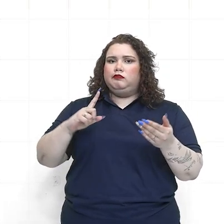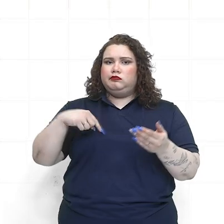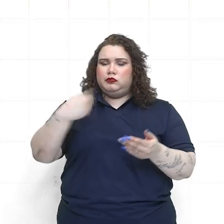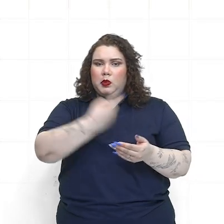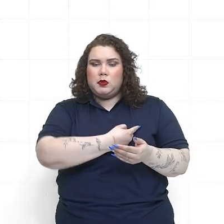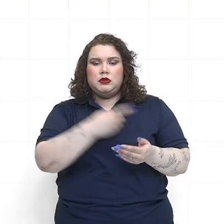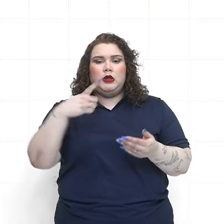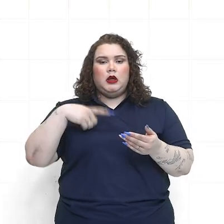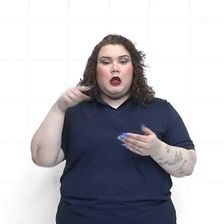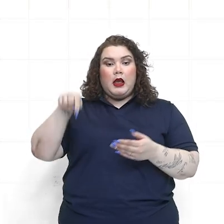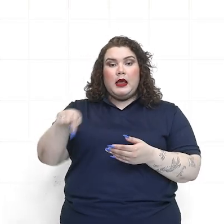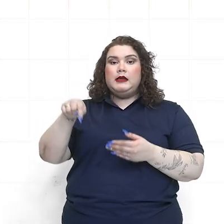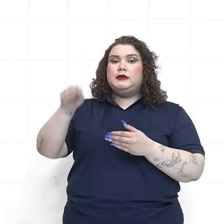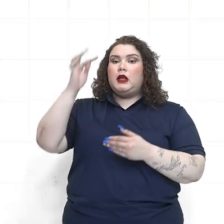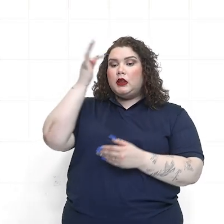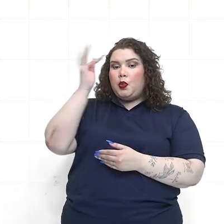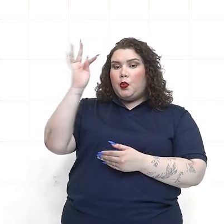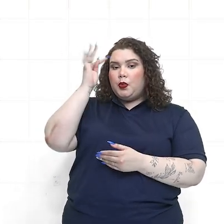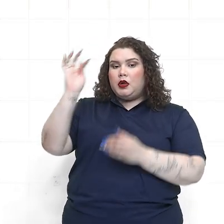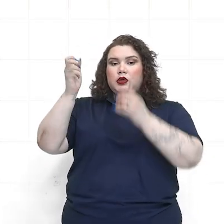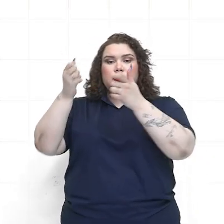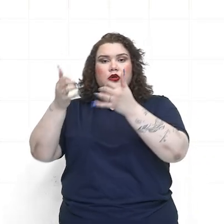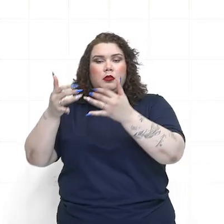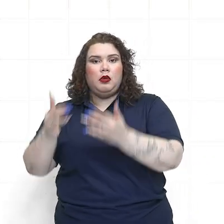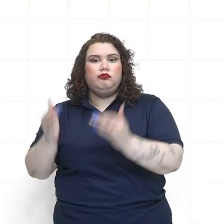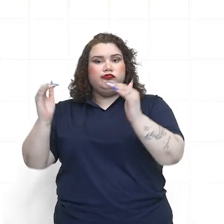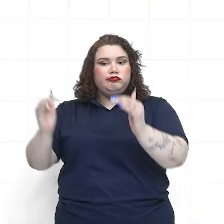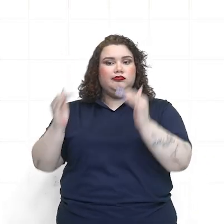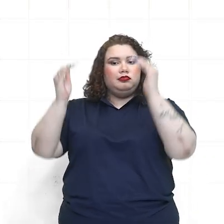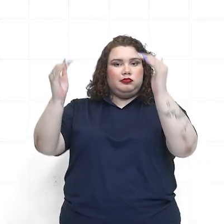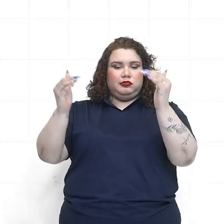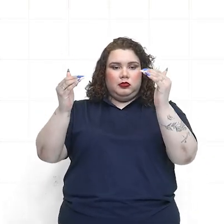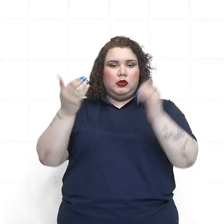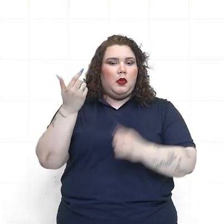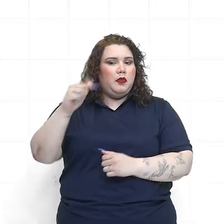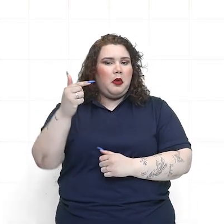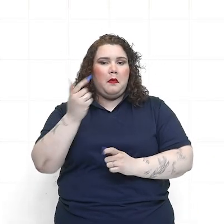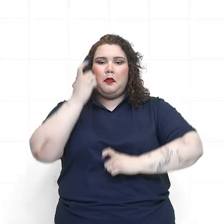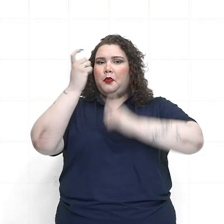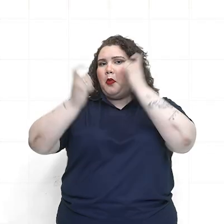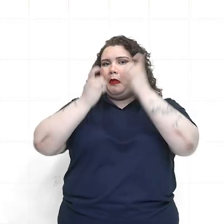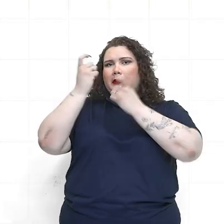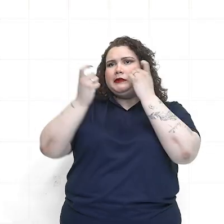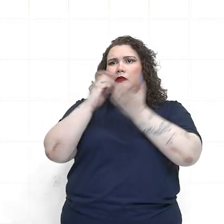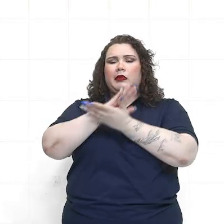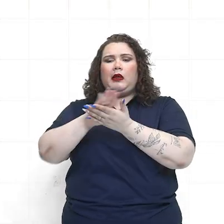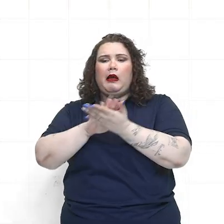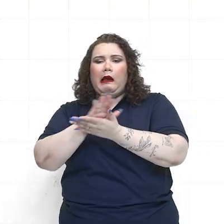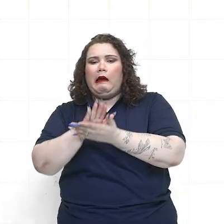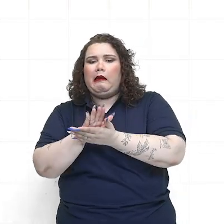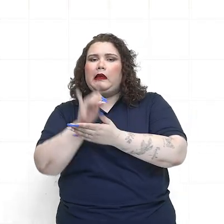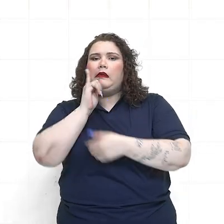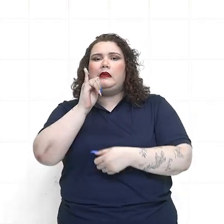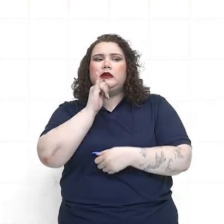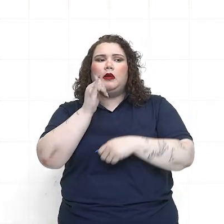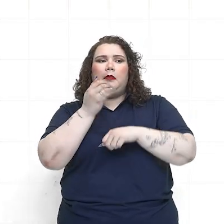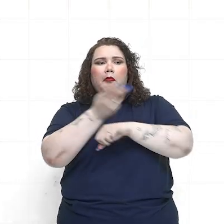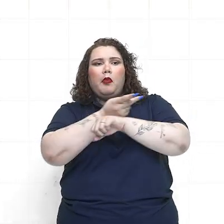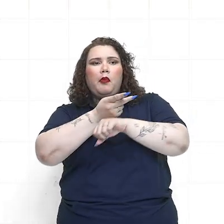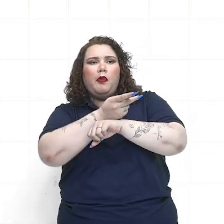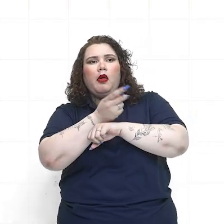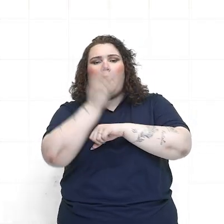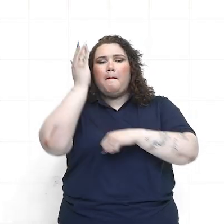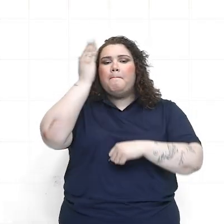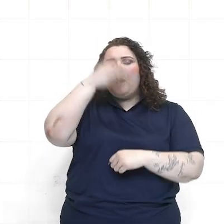teoria criacionista, ela foi soberana. Não houve uma preocupação em procurar